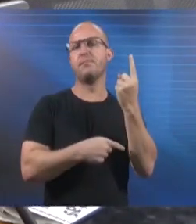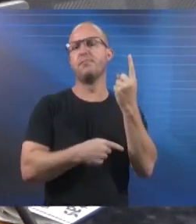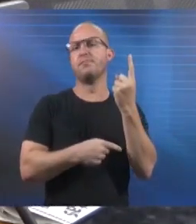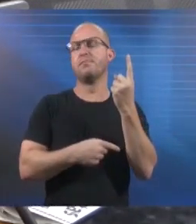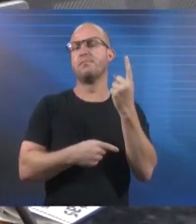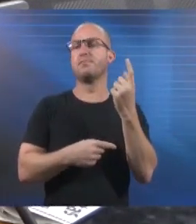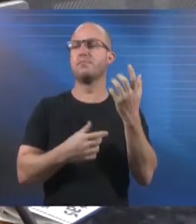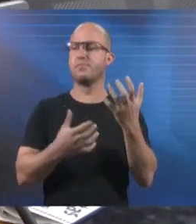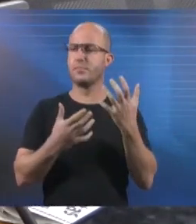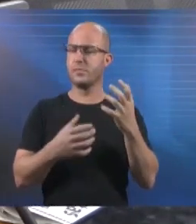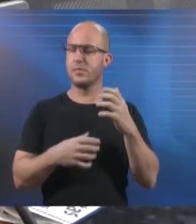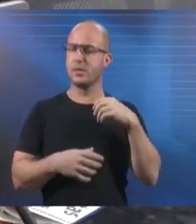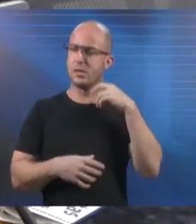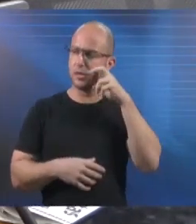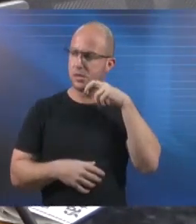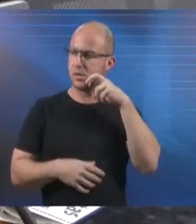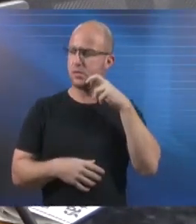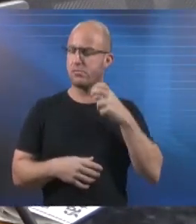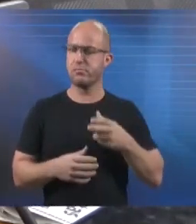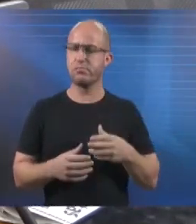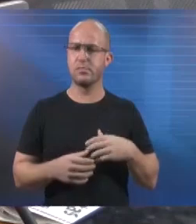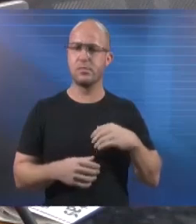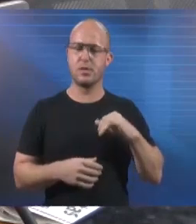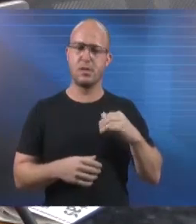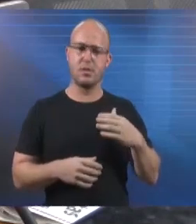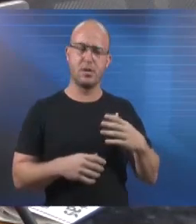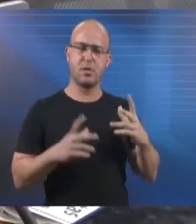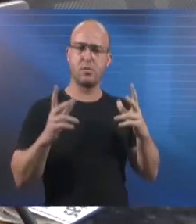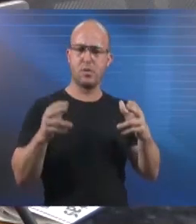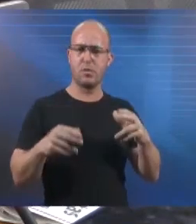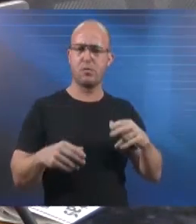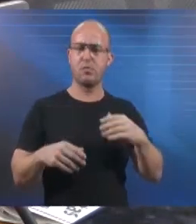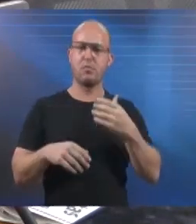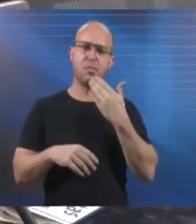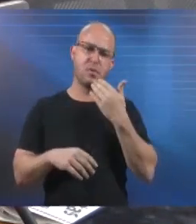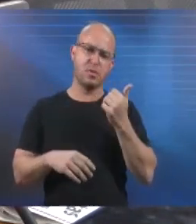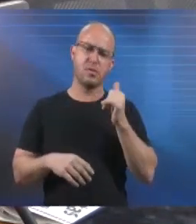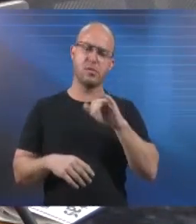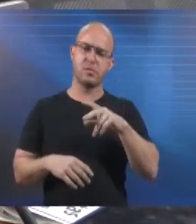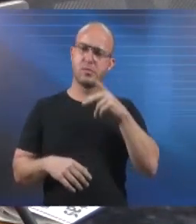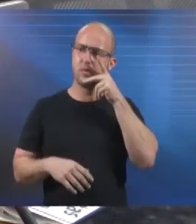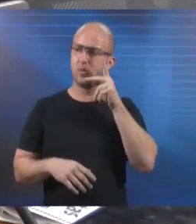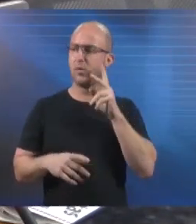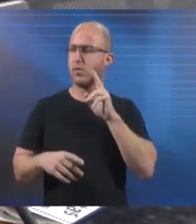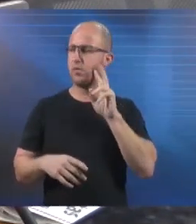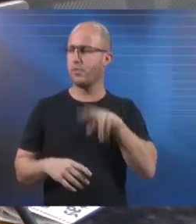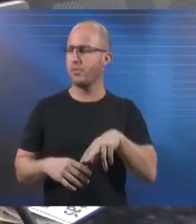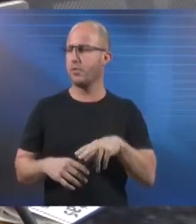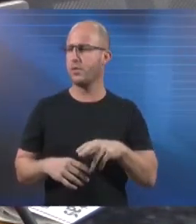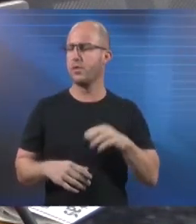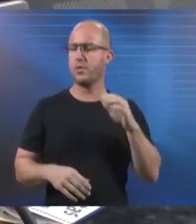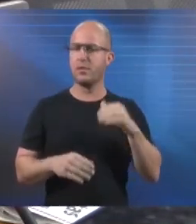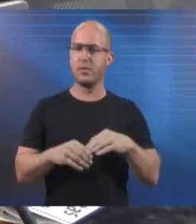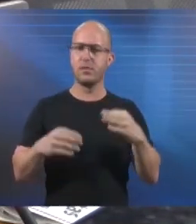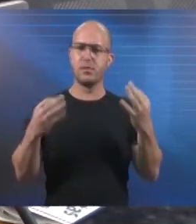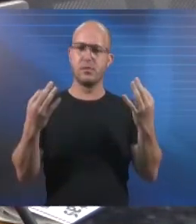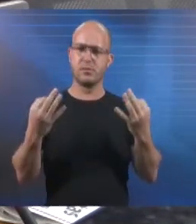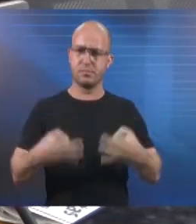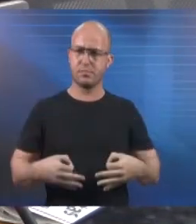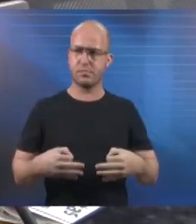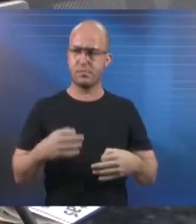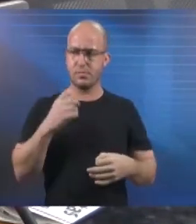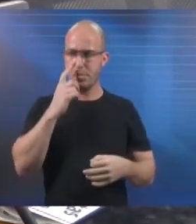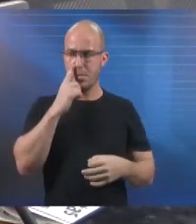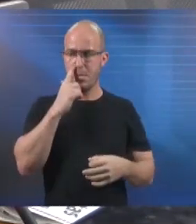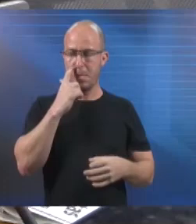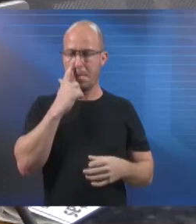quer que Natal seja diante de João Pessoa o que foi e que eu vi vamos voltar certo esse